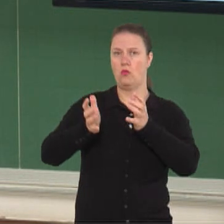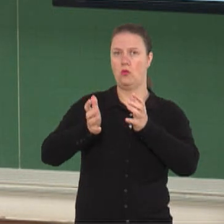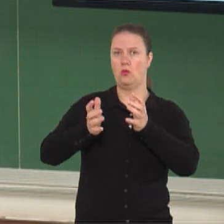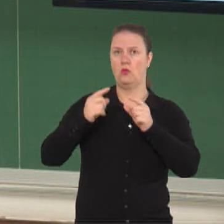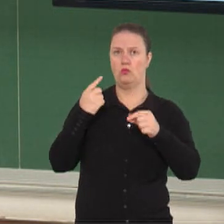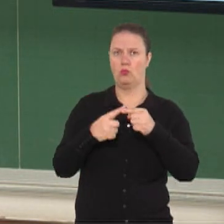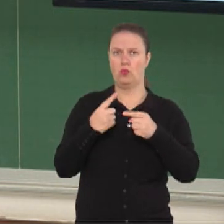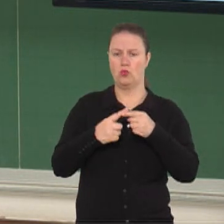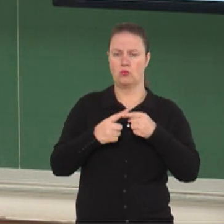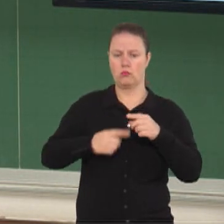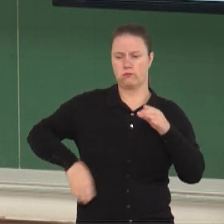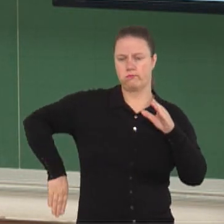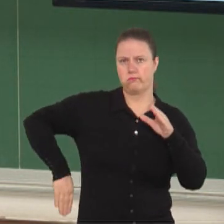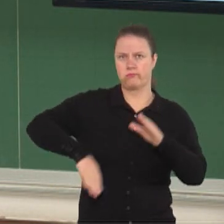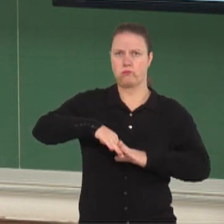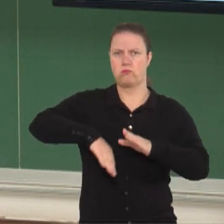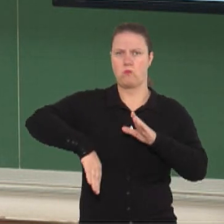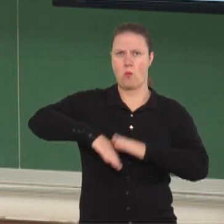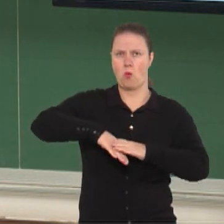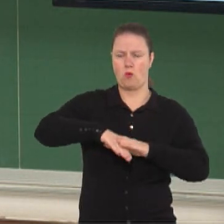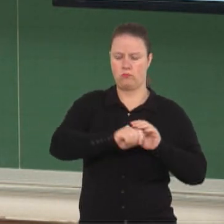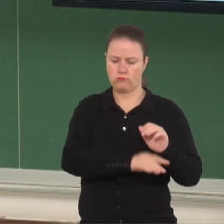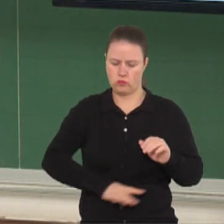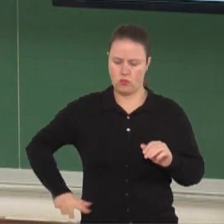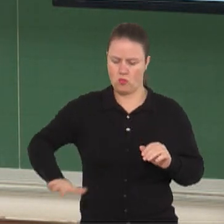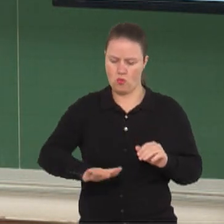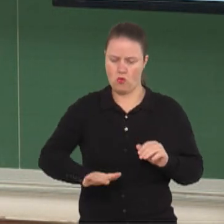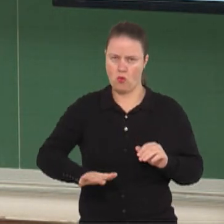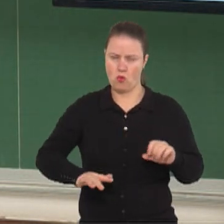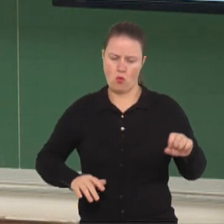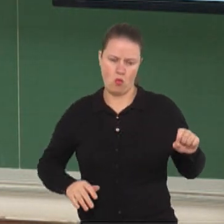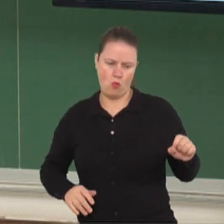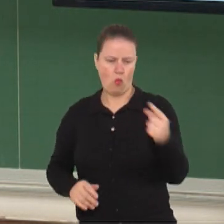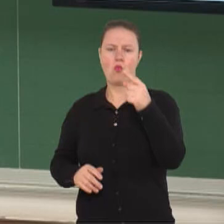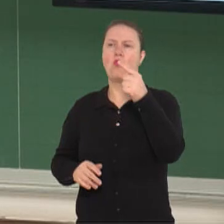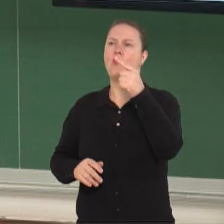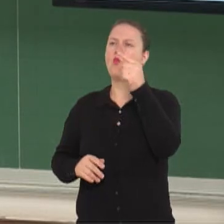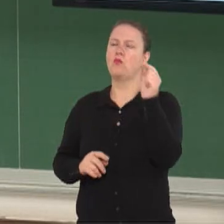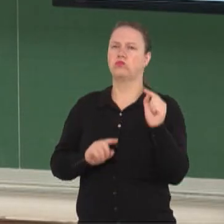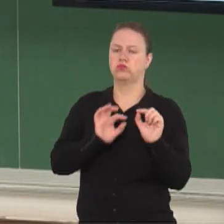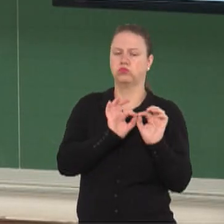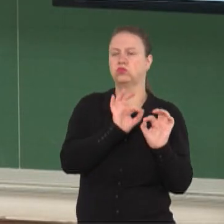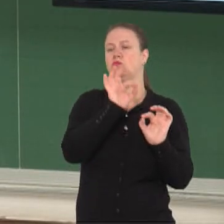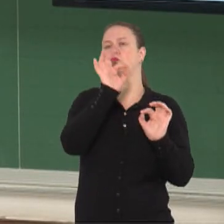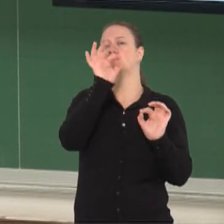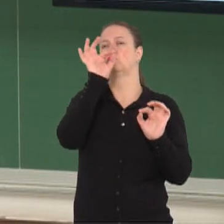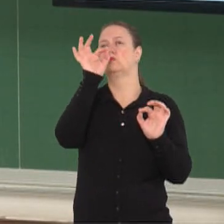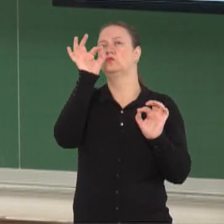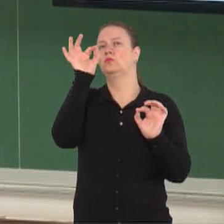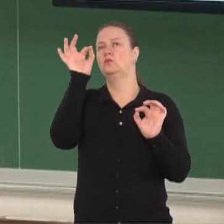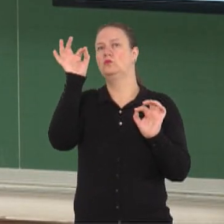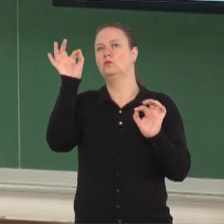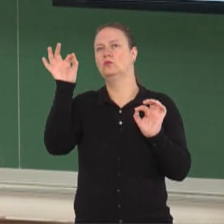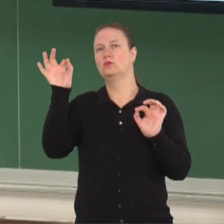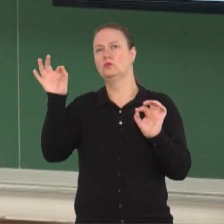de meta, a bola está na grama, tá no chão. Quando ele chuta, a bola começa a subir, né?